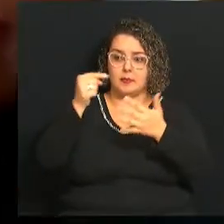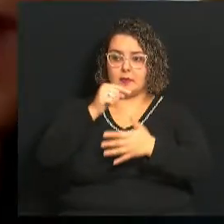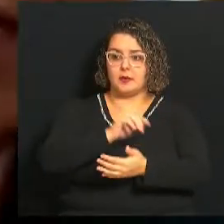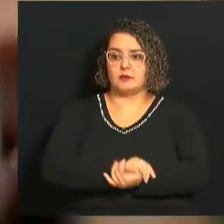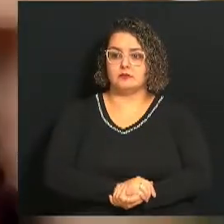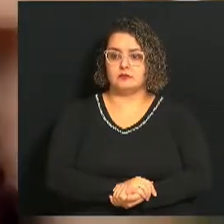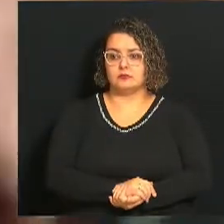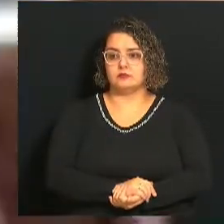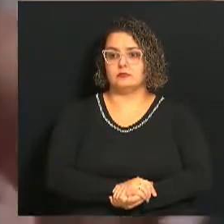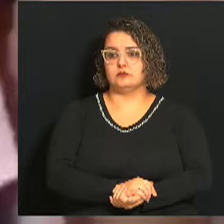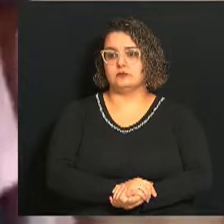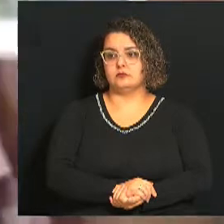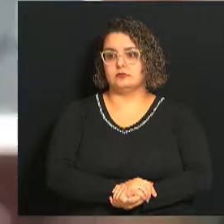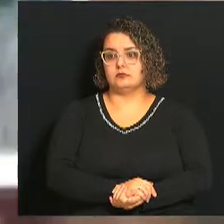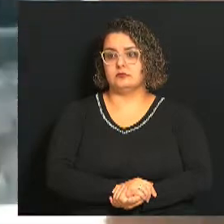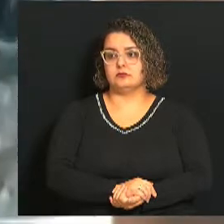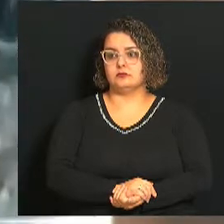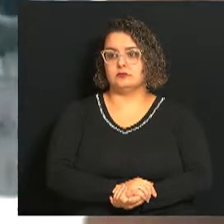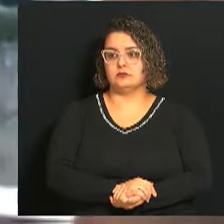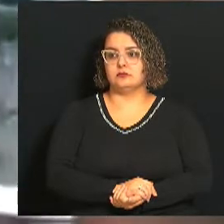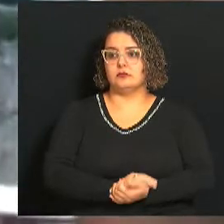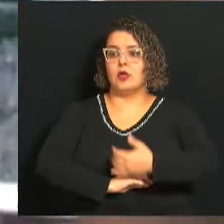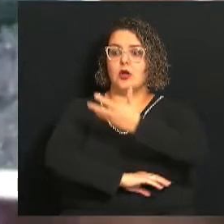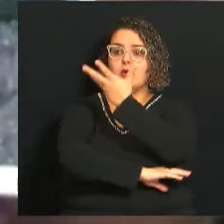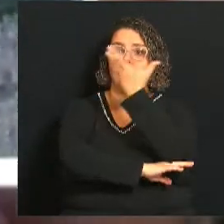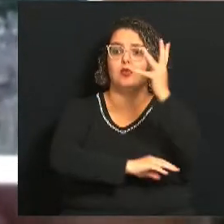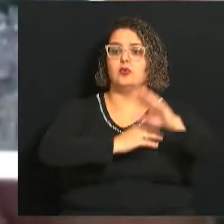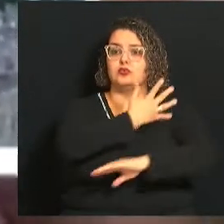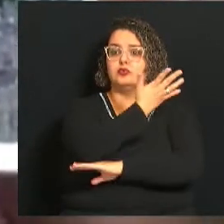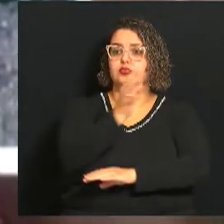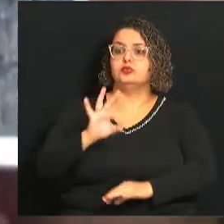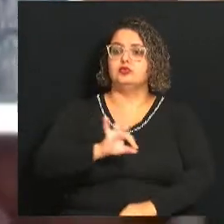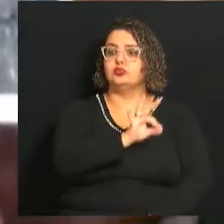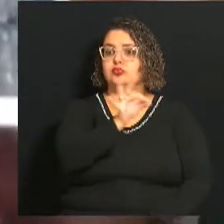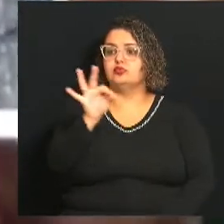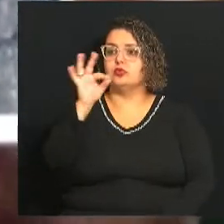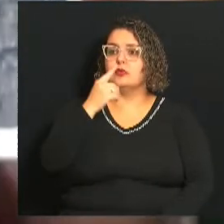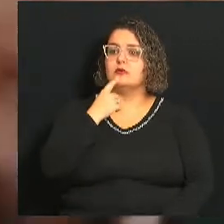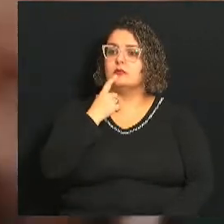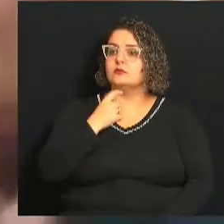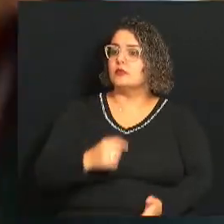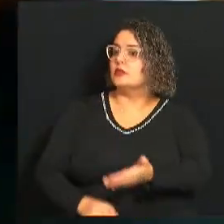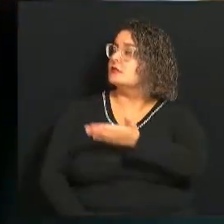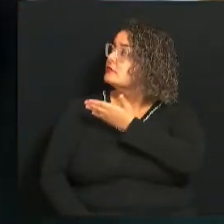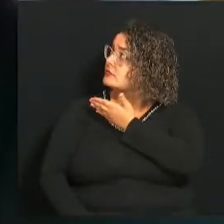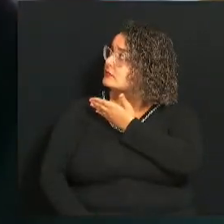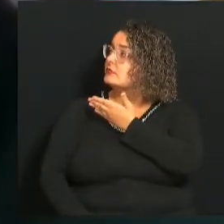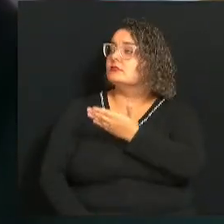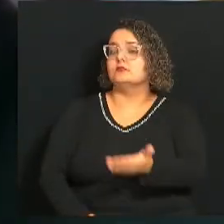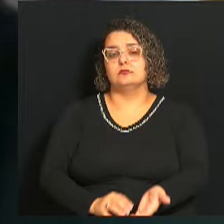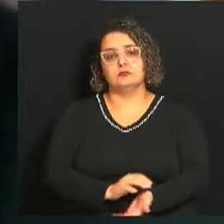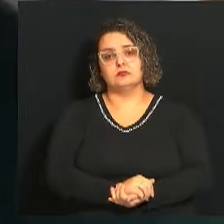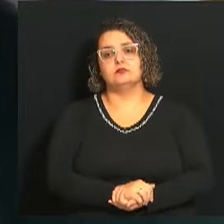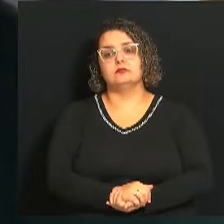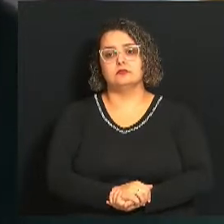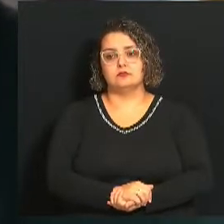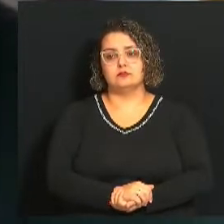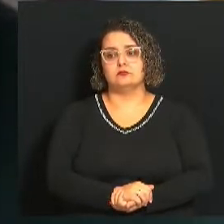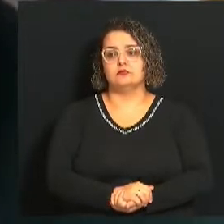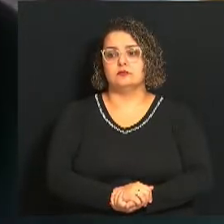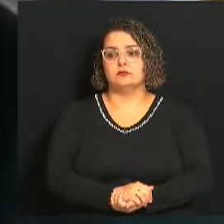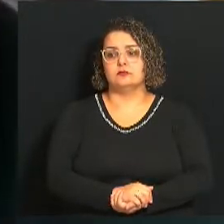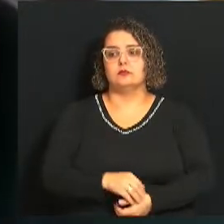vai arborizar toda a região do Campo Grande, todos esses bairros. Serão mais